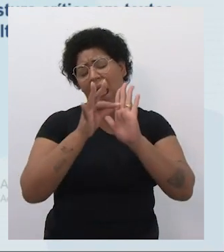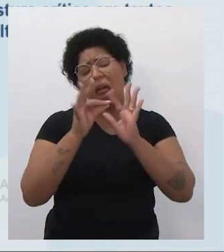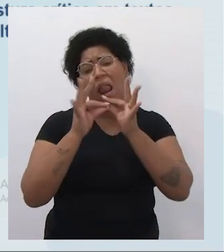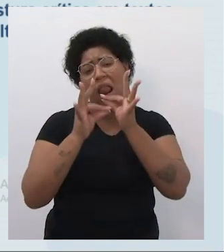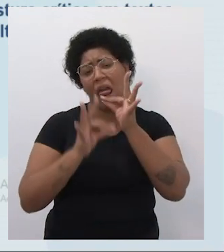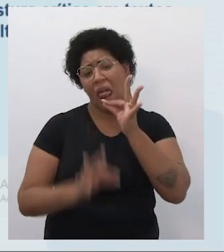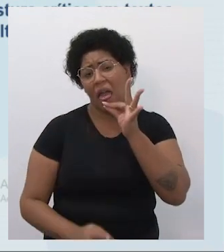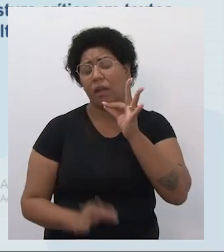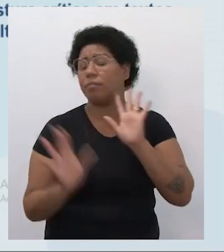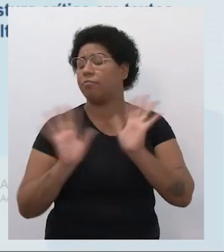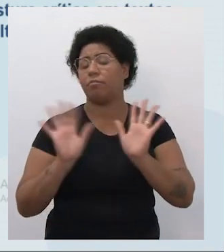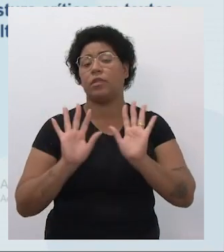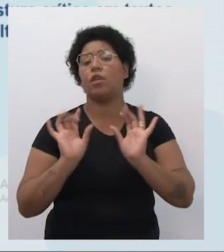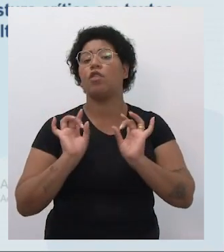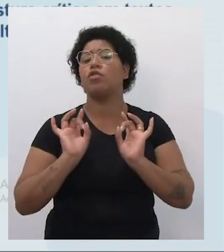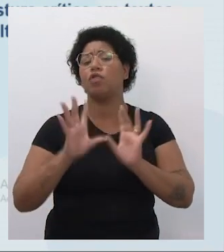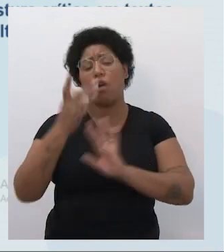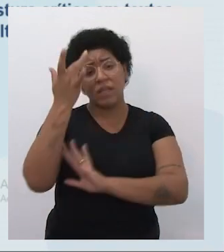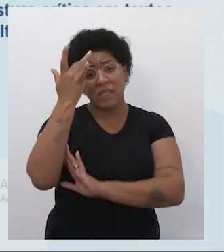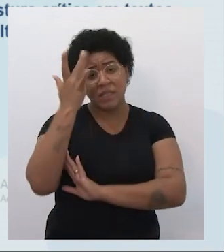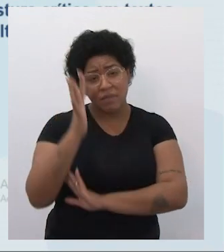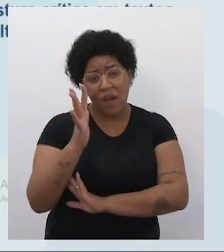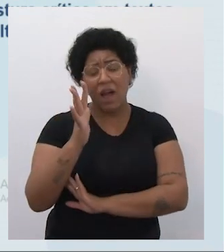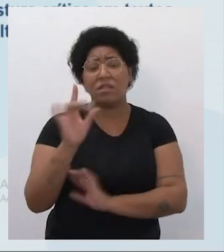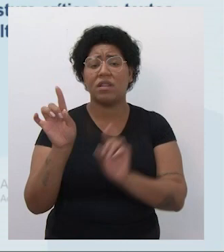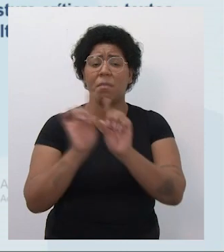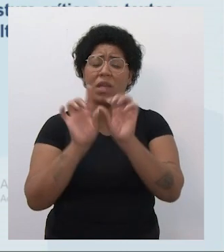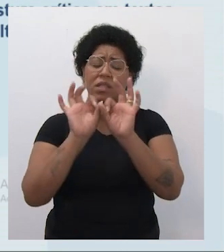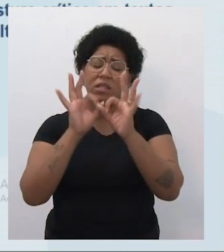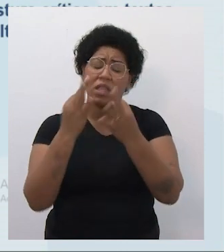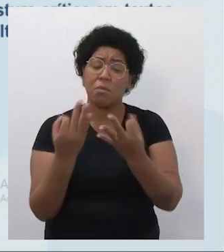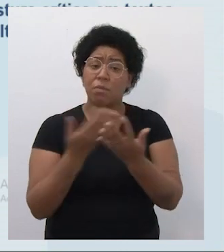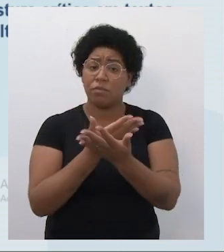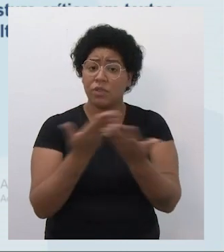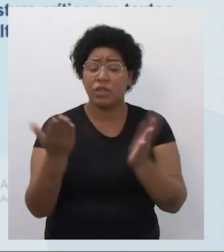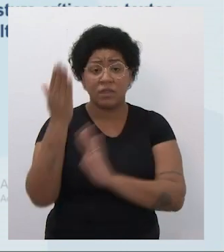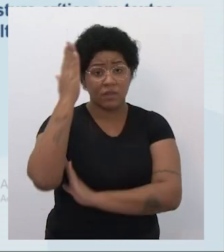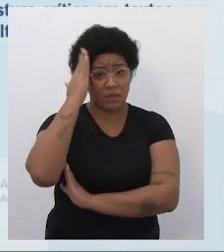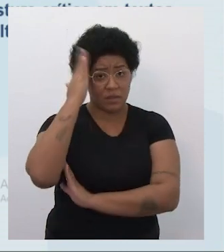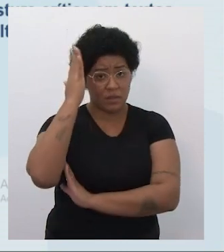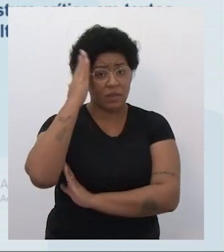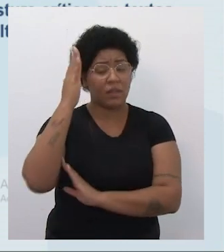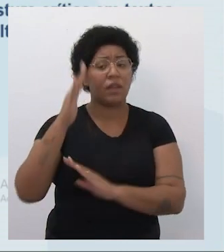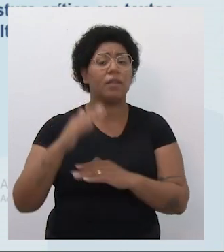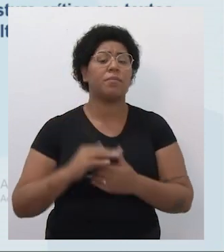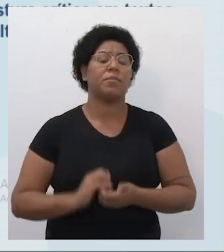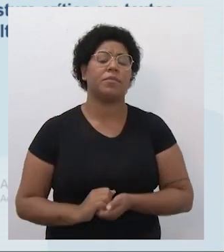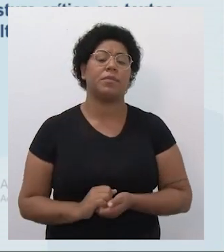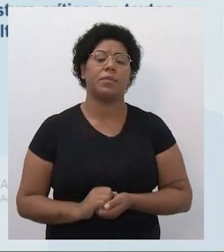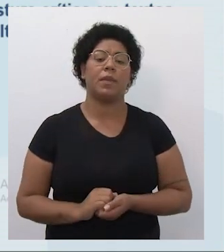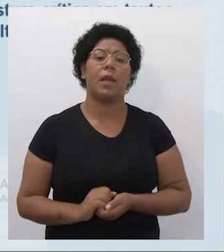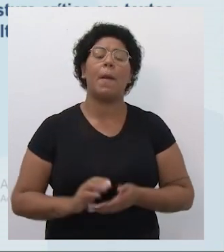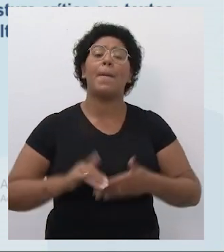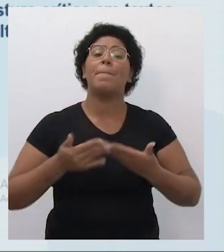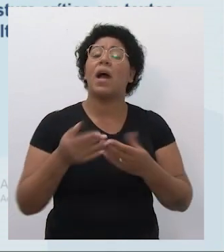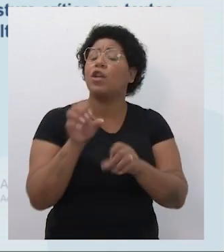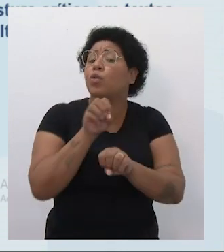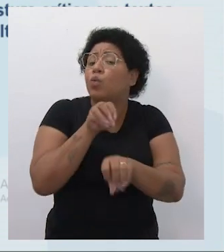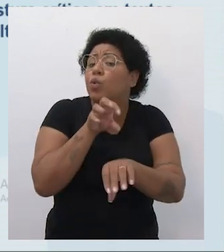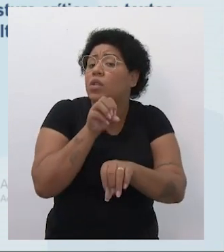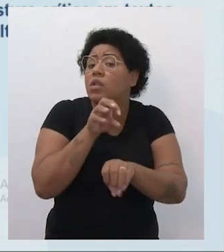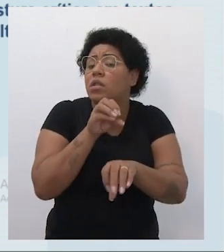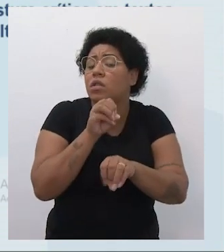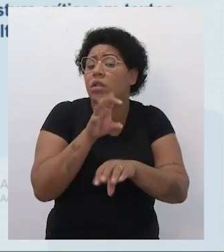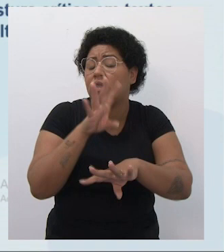ensino dos componentes curriculares de língua inglesa e língua portuguesa. No entanto, o ensino